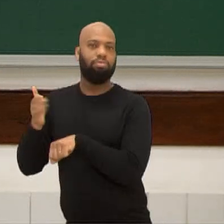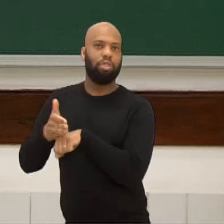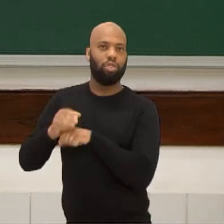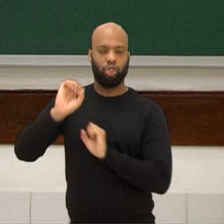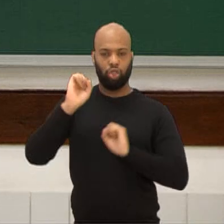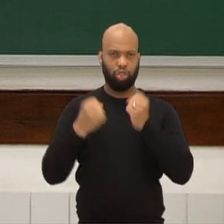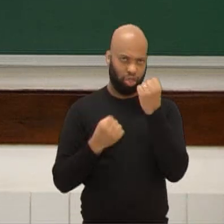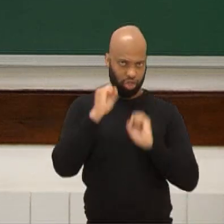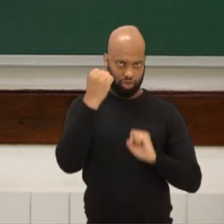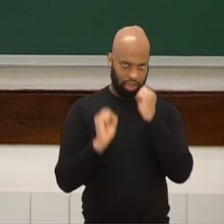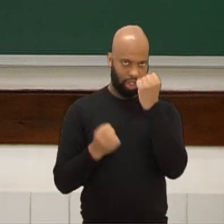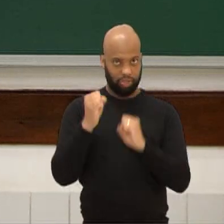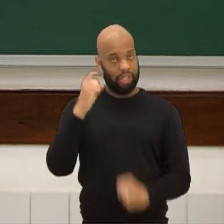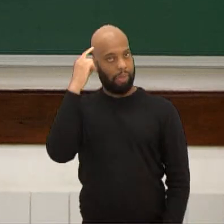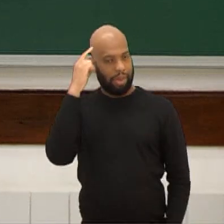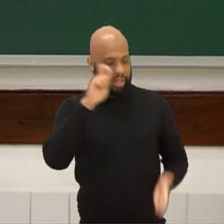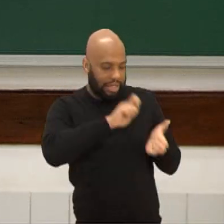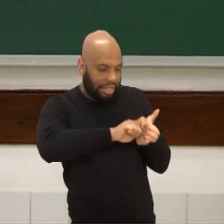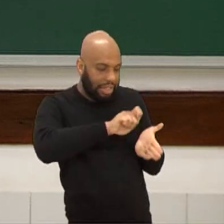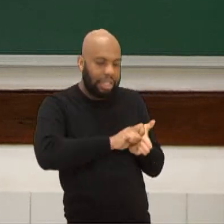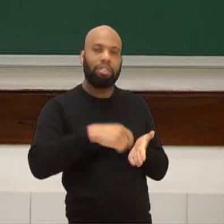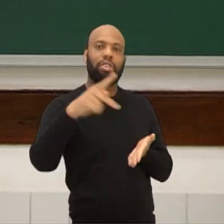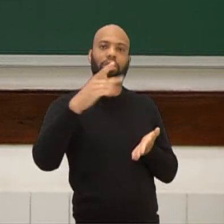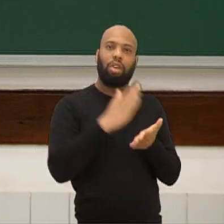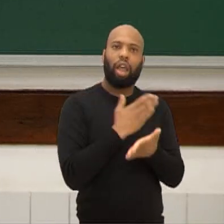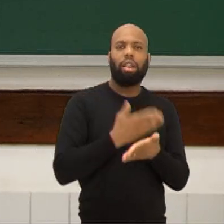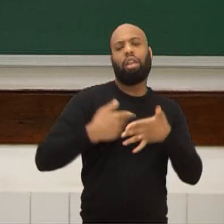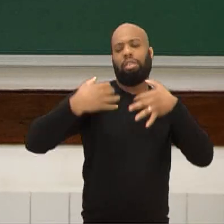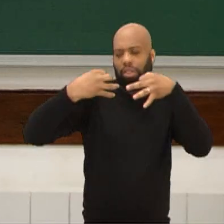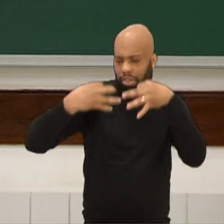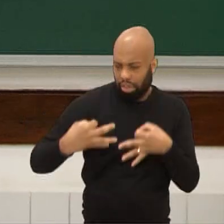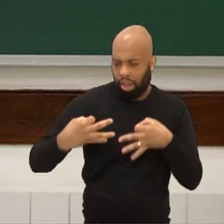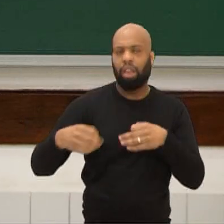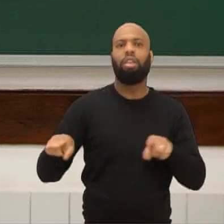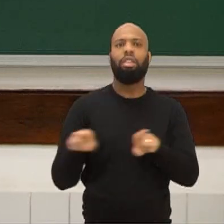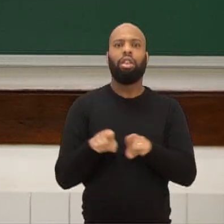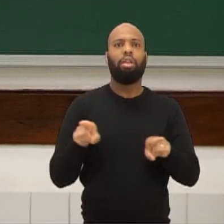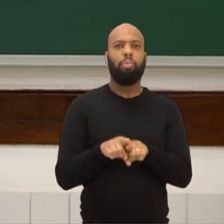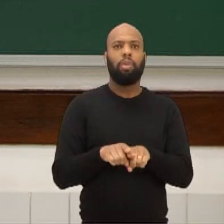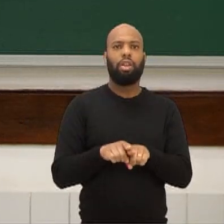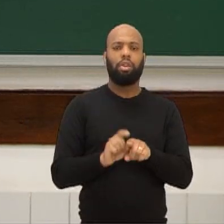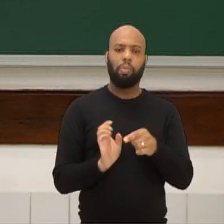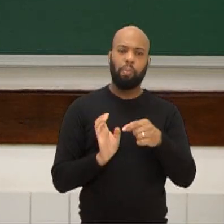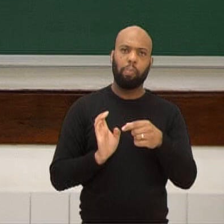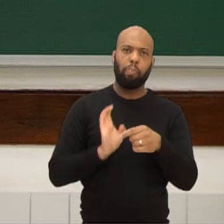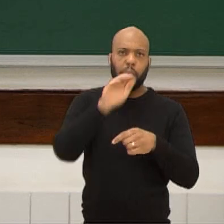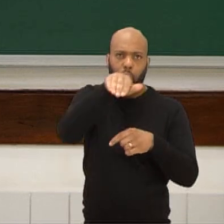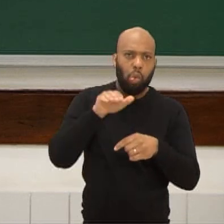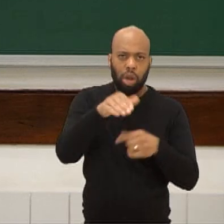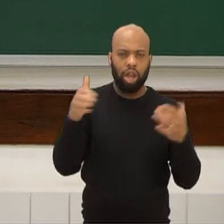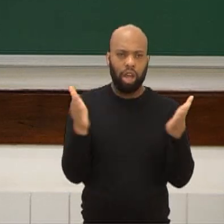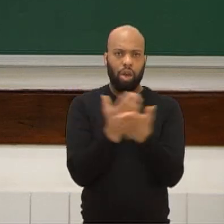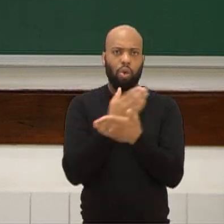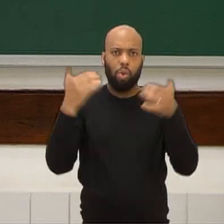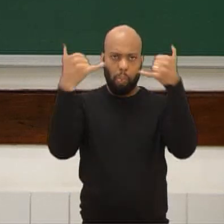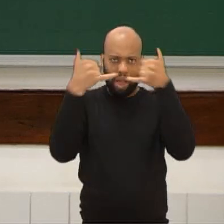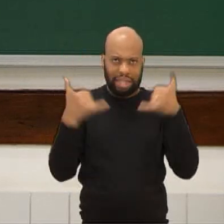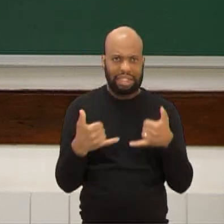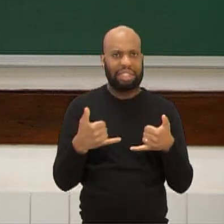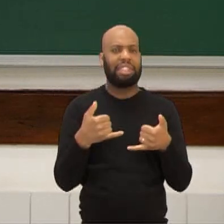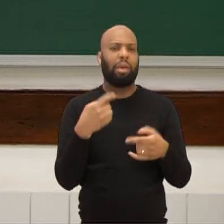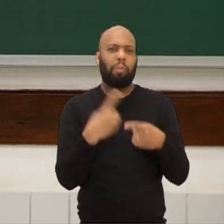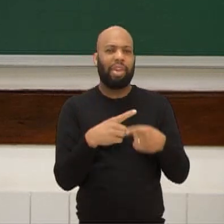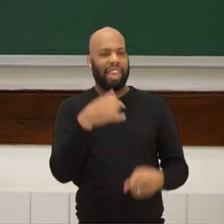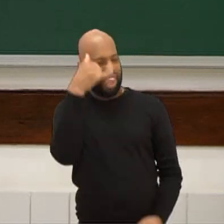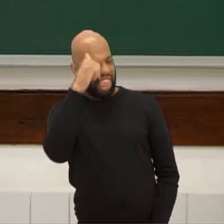Circenses. Então, pensa, faça no caderno, bonitinho, né, pula algumas linhas aí para não ficar embolado o teu conteúdo que